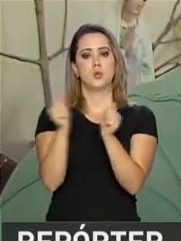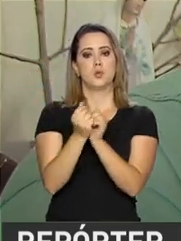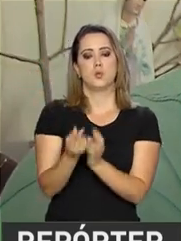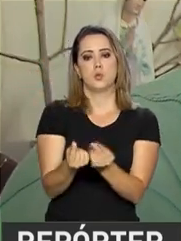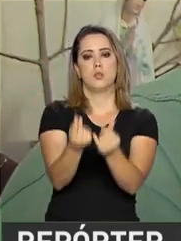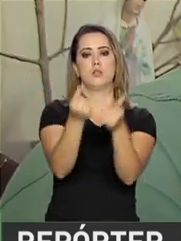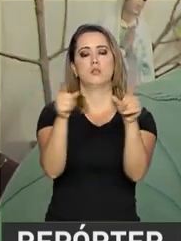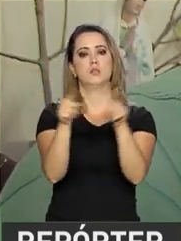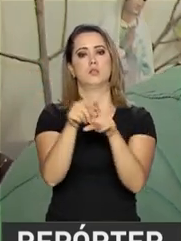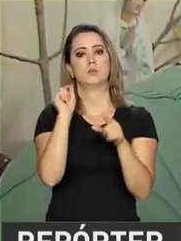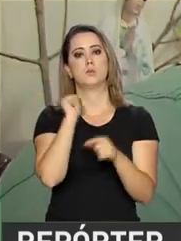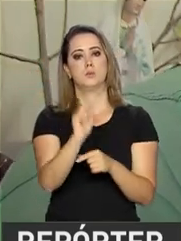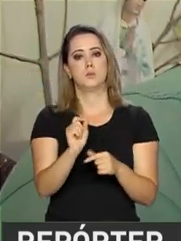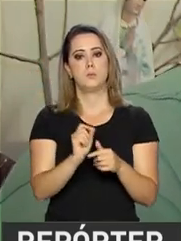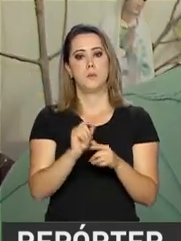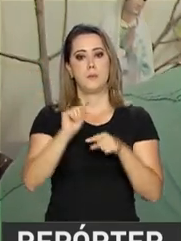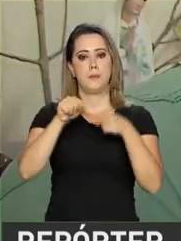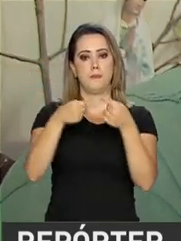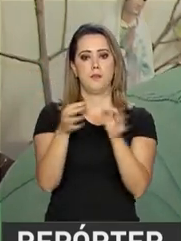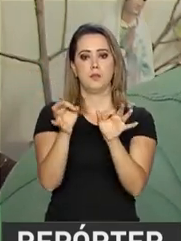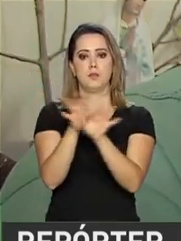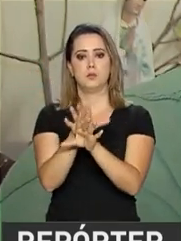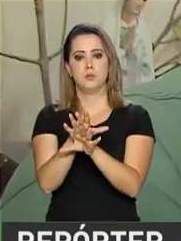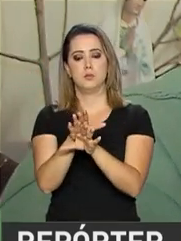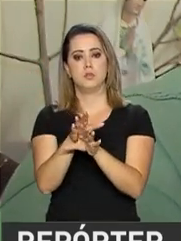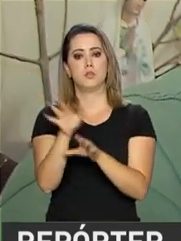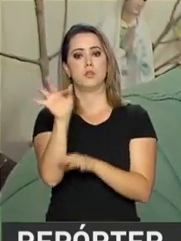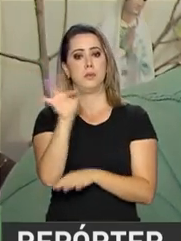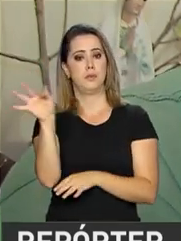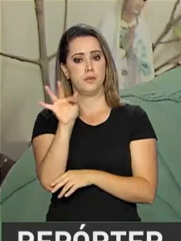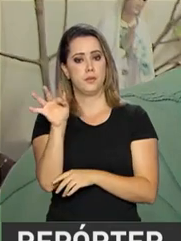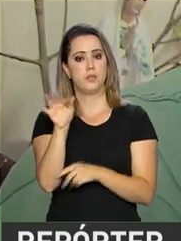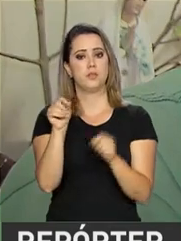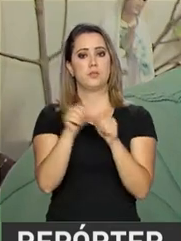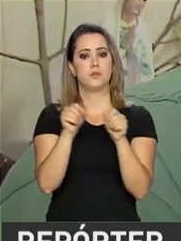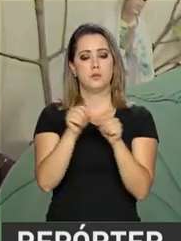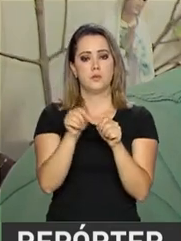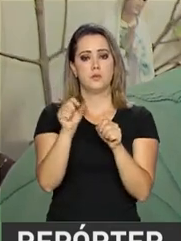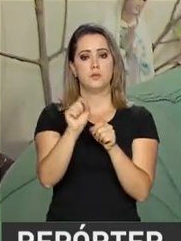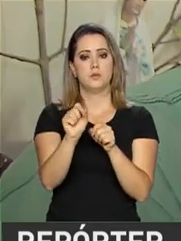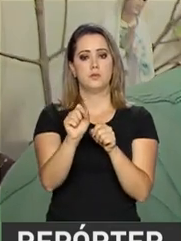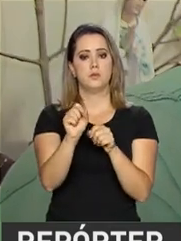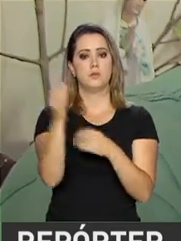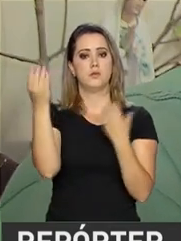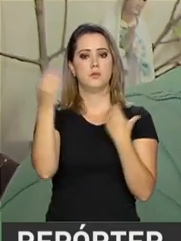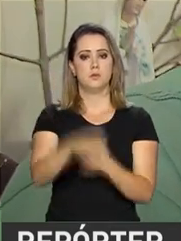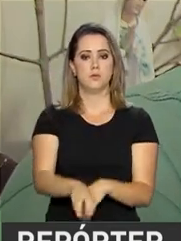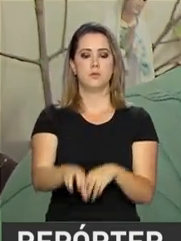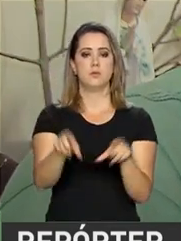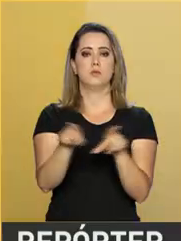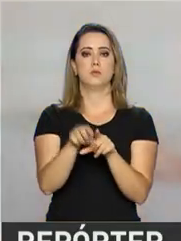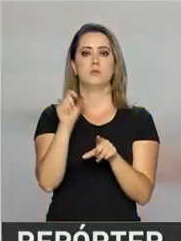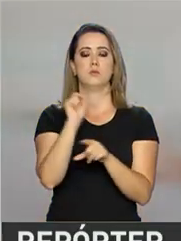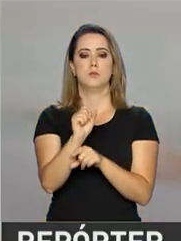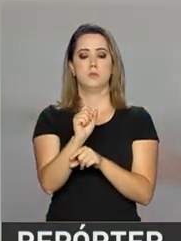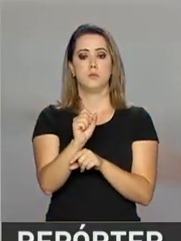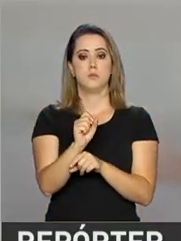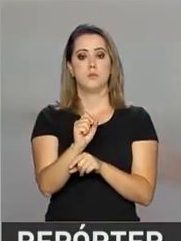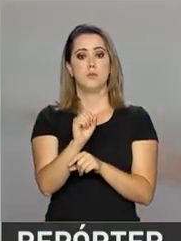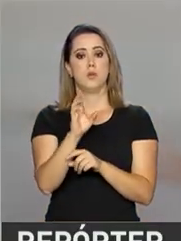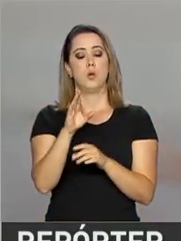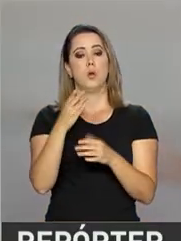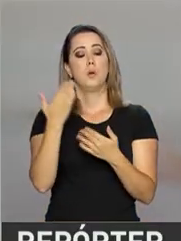e depois de na faculdade fazer um concurso ou seja